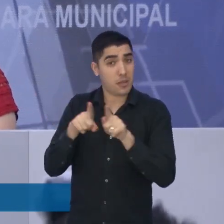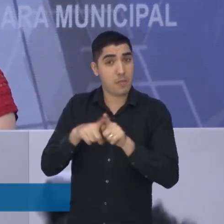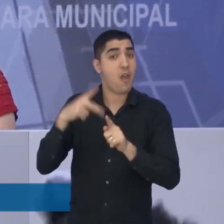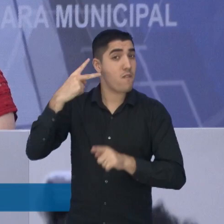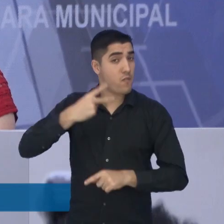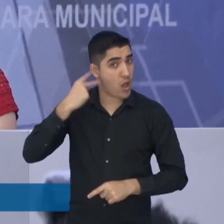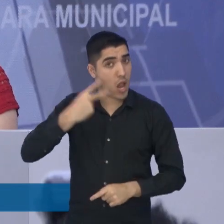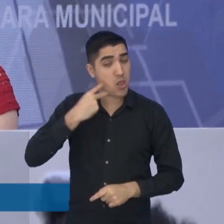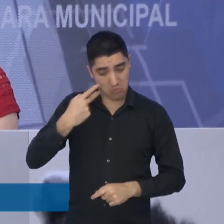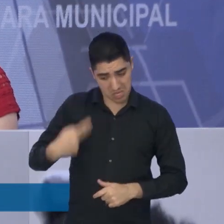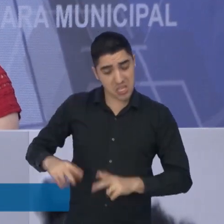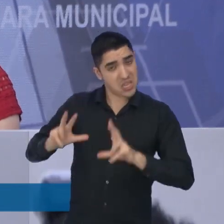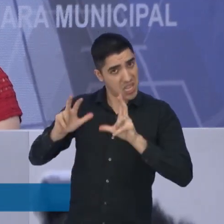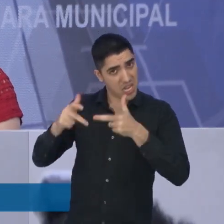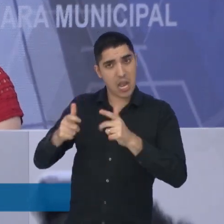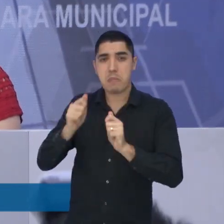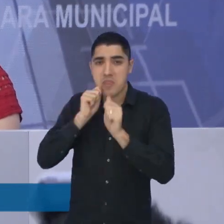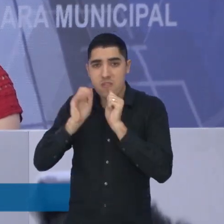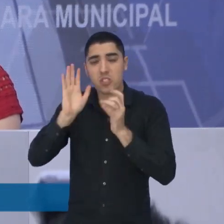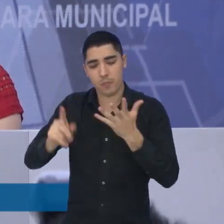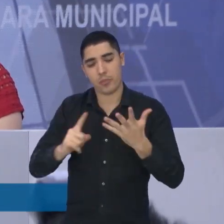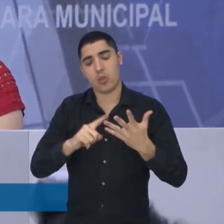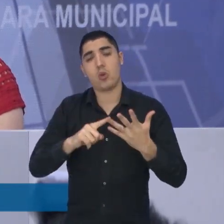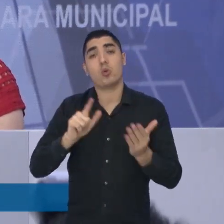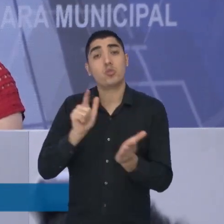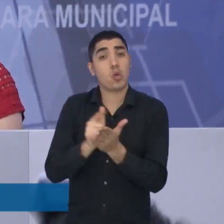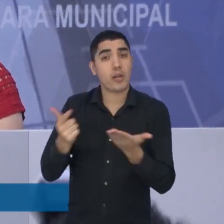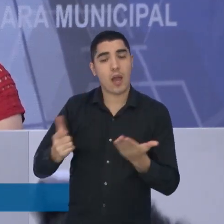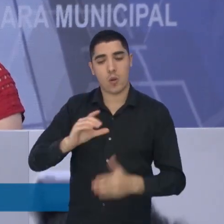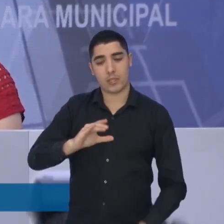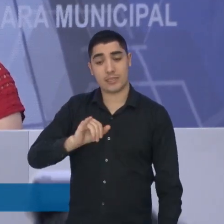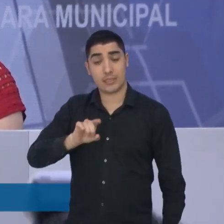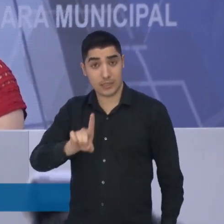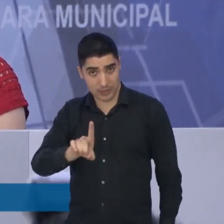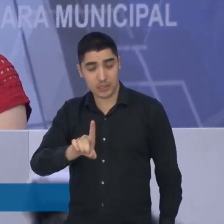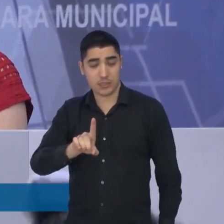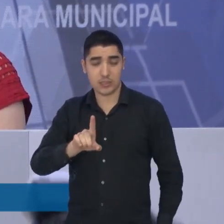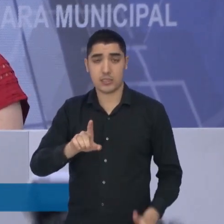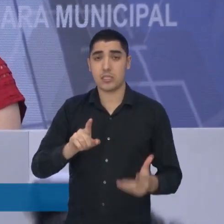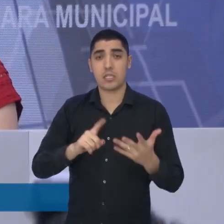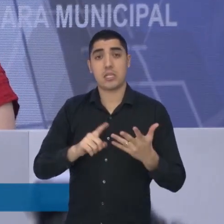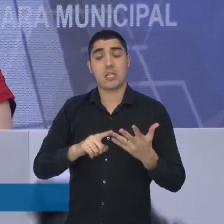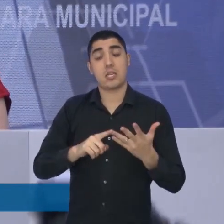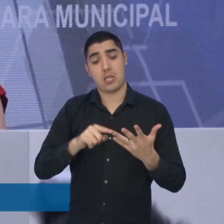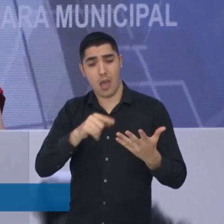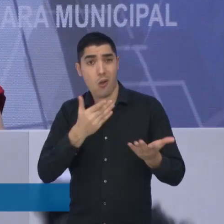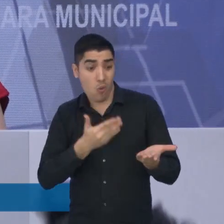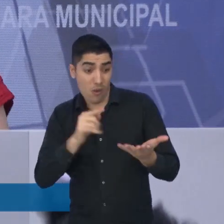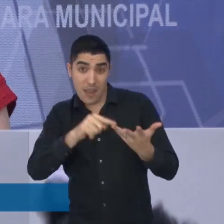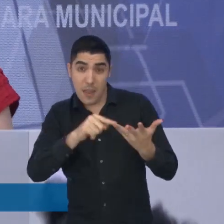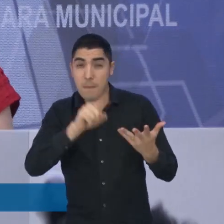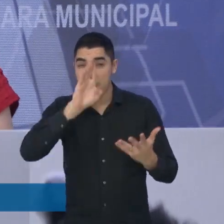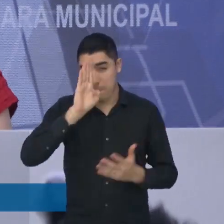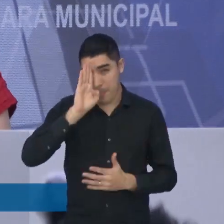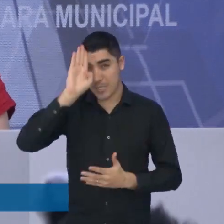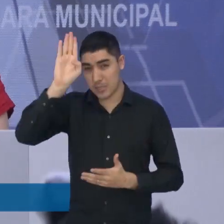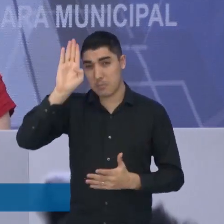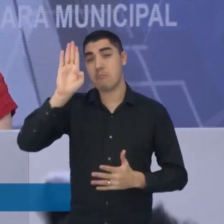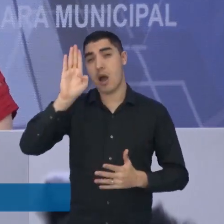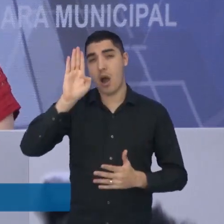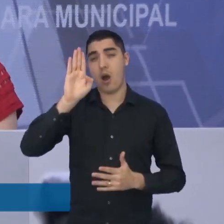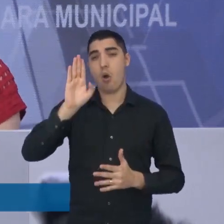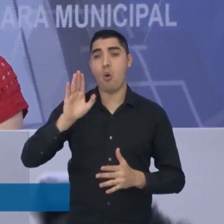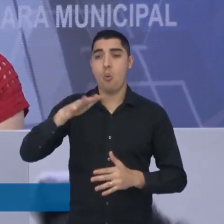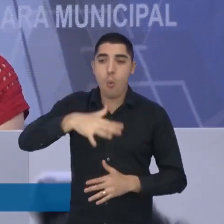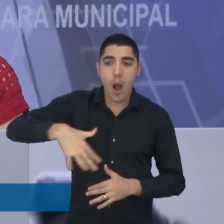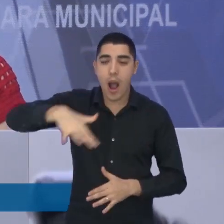da casa, o jornal Sindicet, que se consolidou como uma principal ferramenta de divulgação